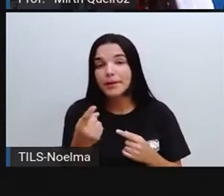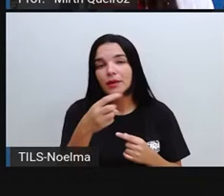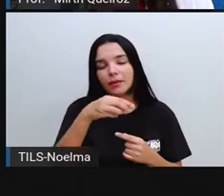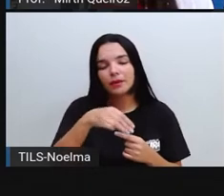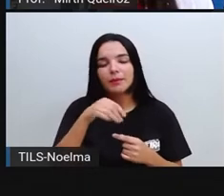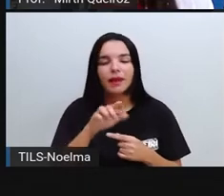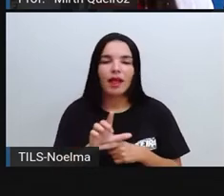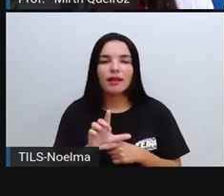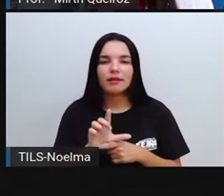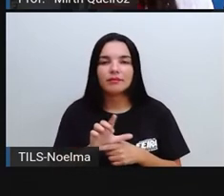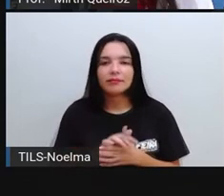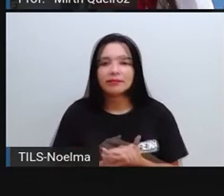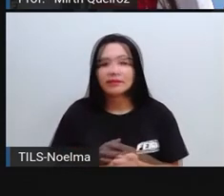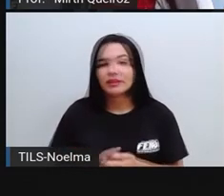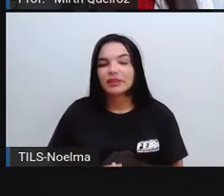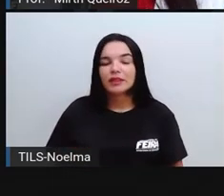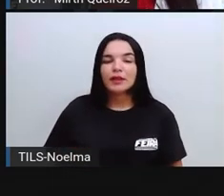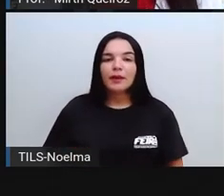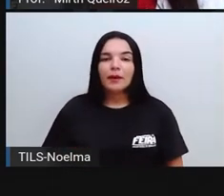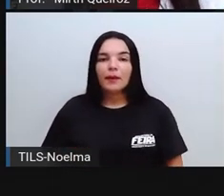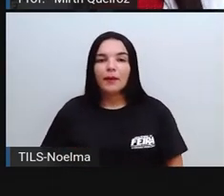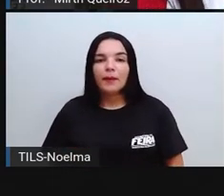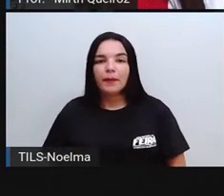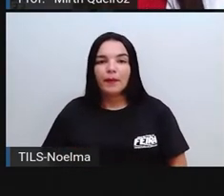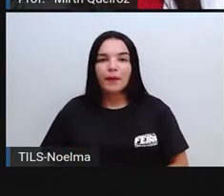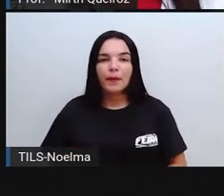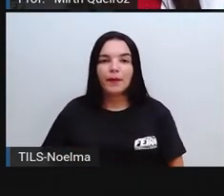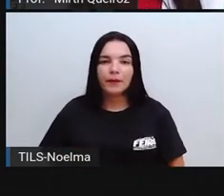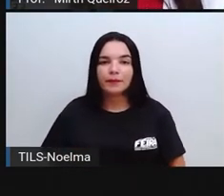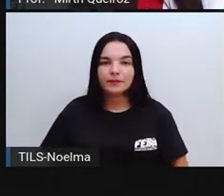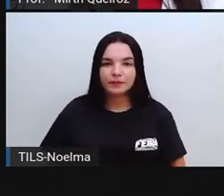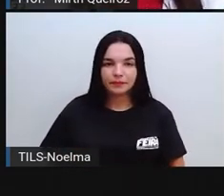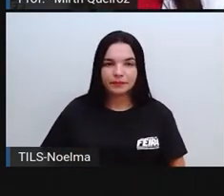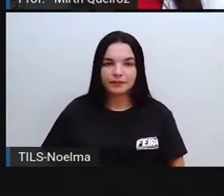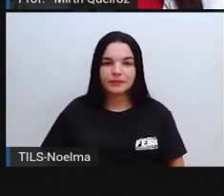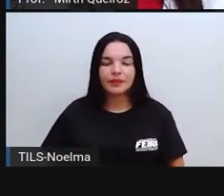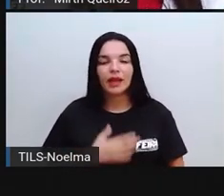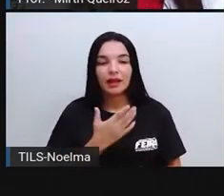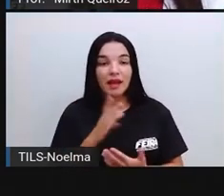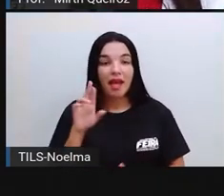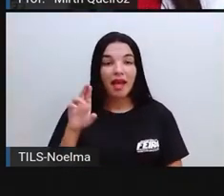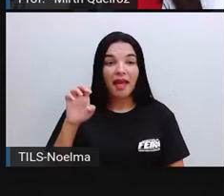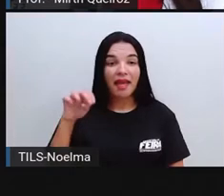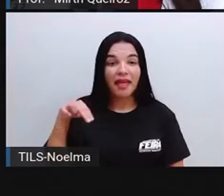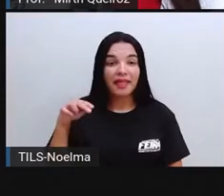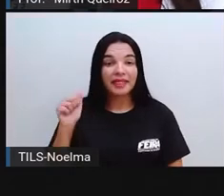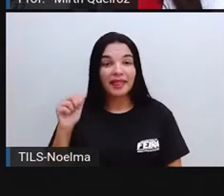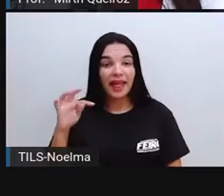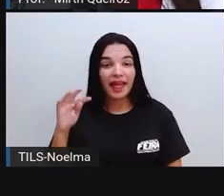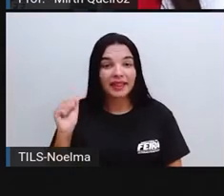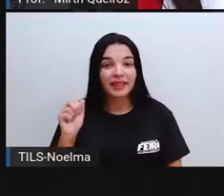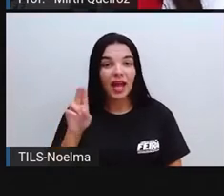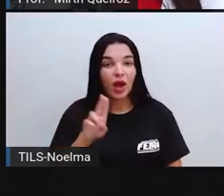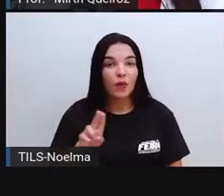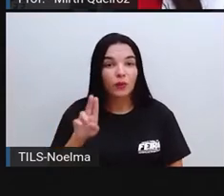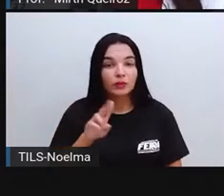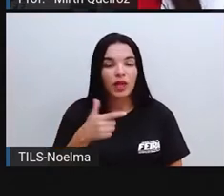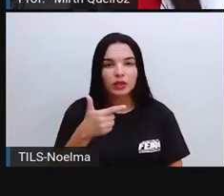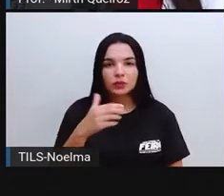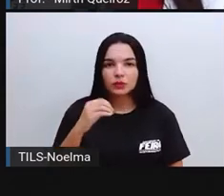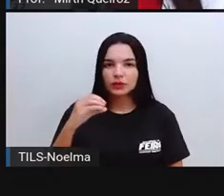L litros quem é Renata usa 200 ml de suco concentrado